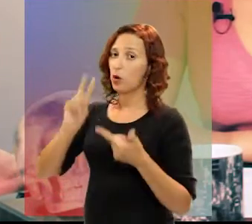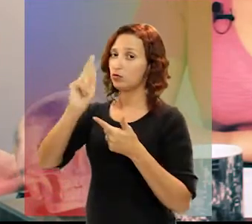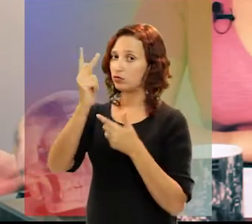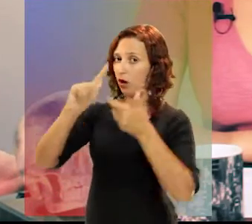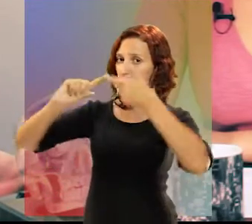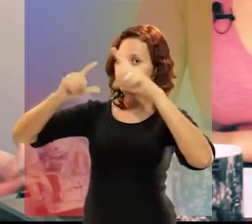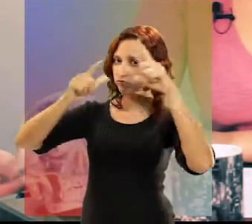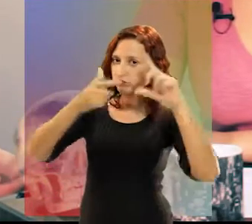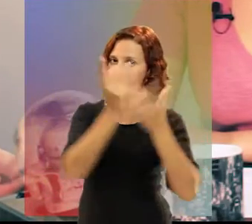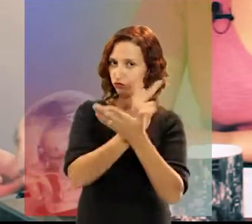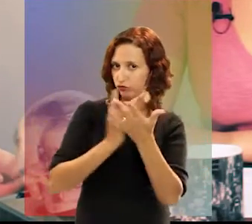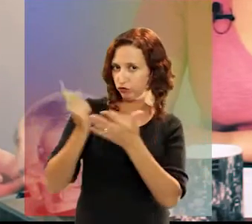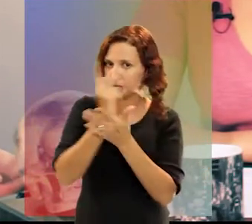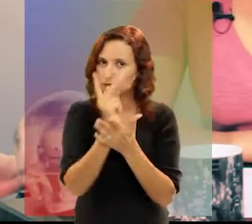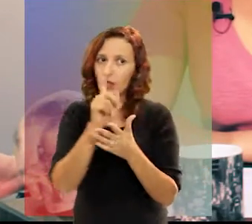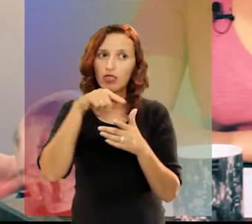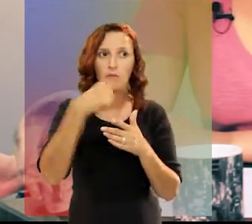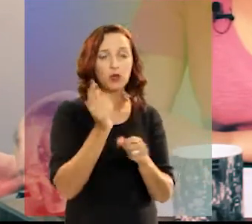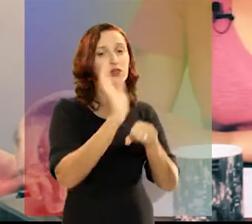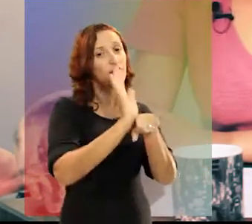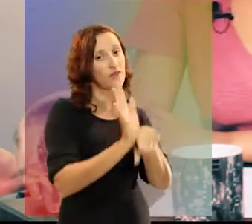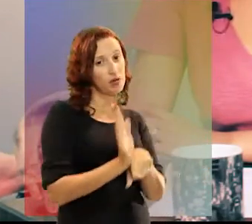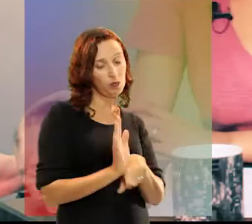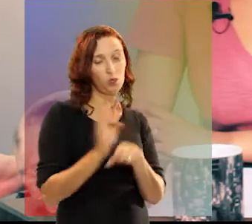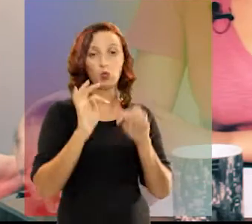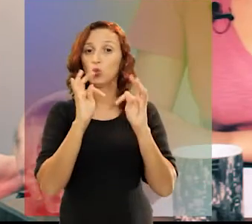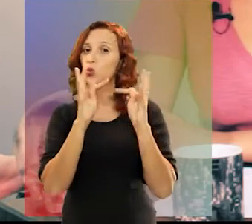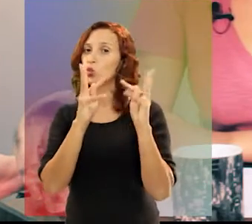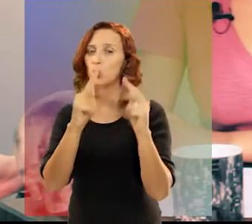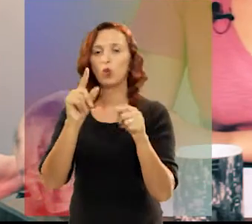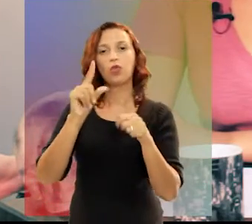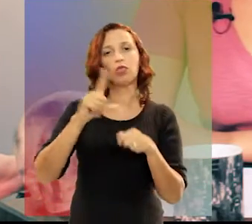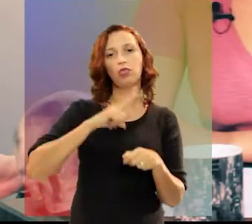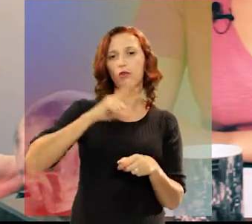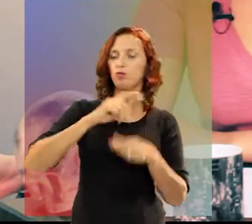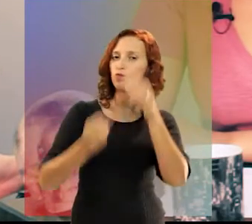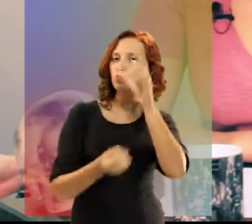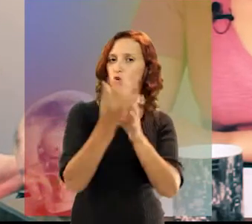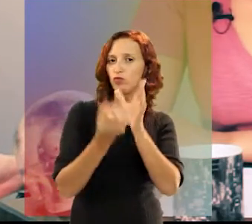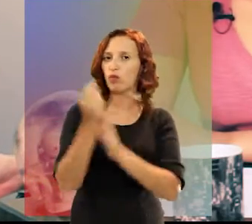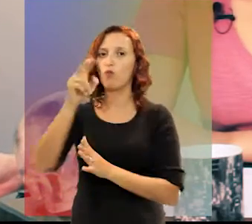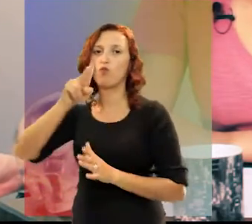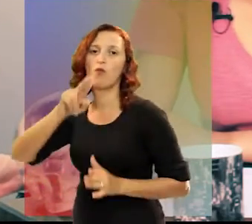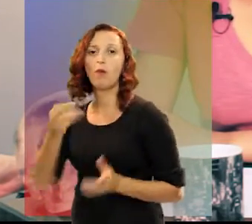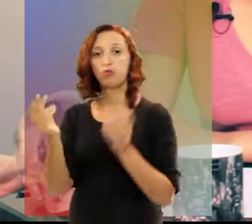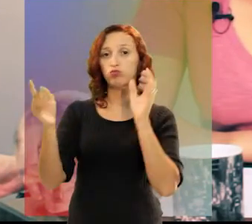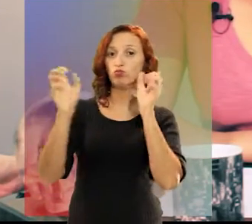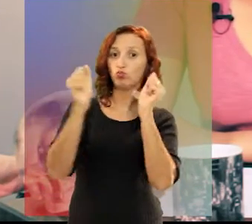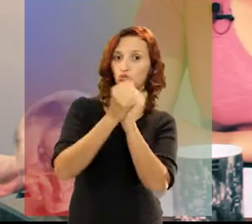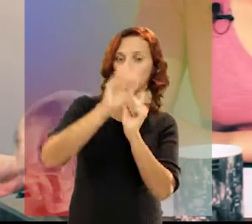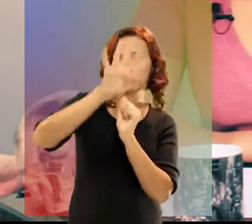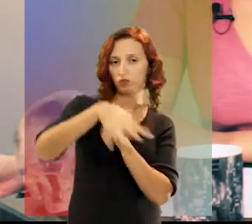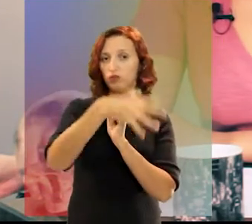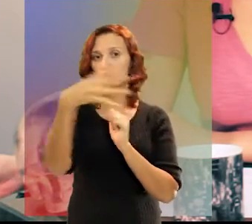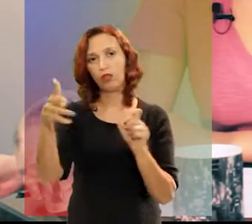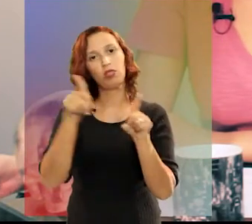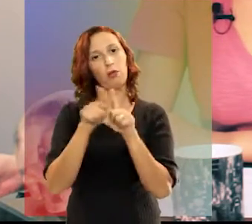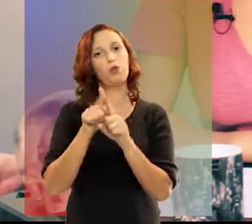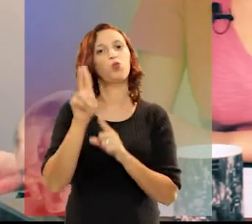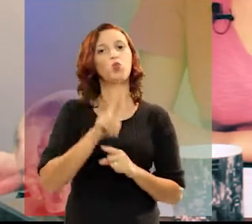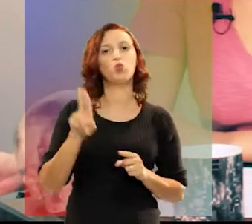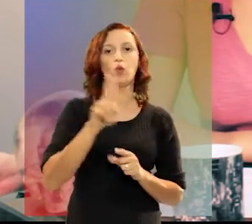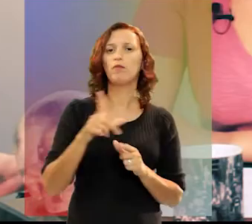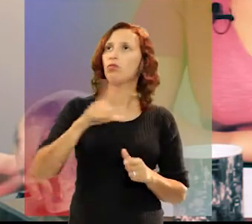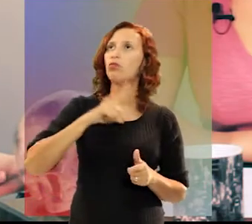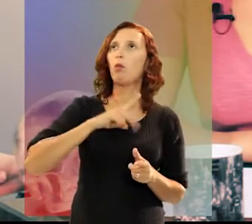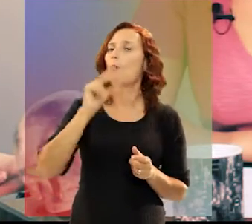E o filme é baseado no HQ. Só que o filme tem toda a produção dos irmãos Wachowskis, que são da mesma produção do Matrix, que também é um material que a gente usou,